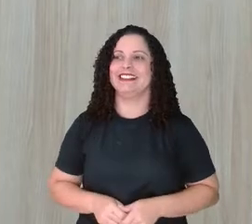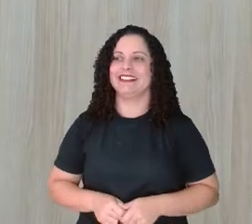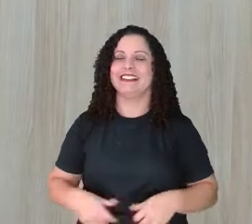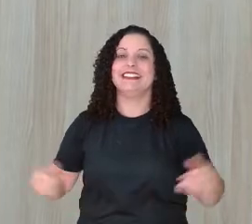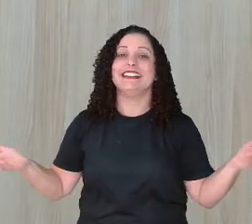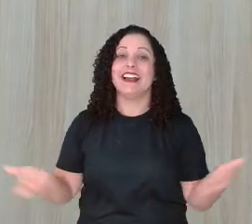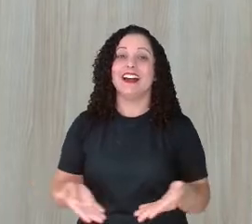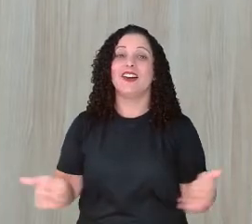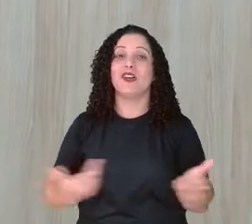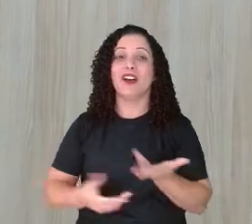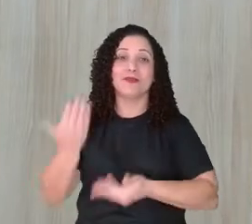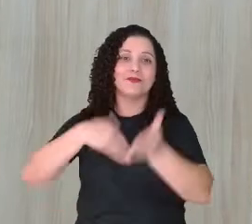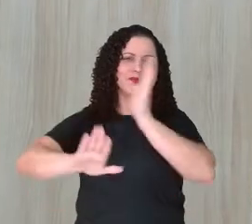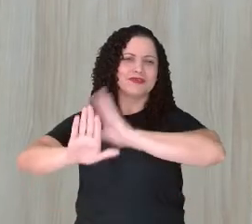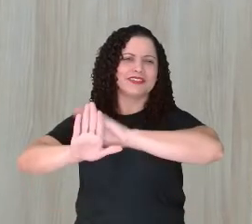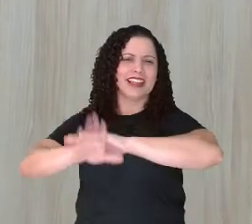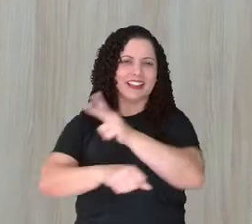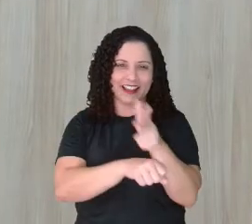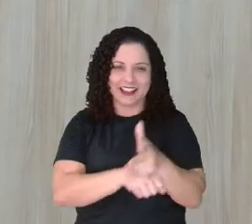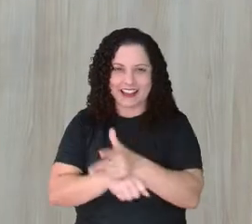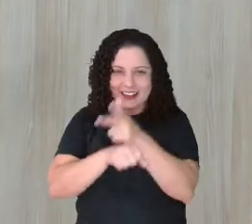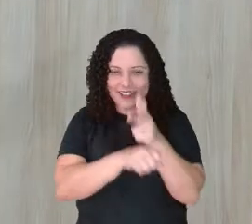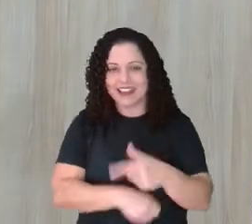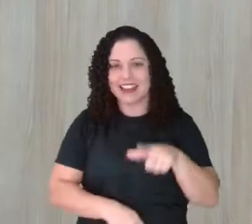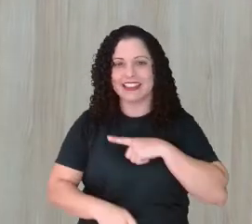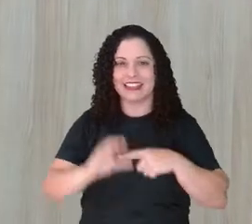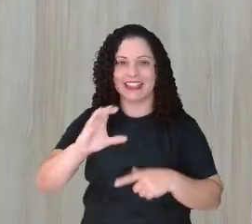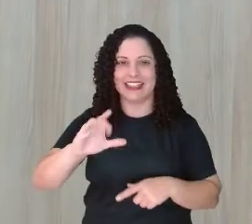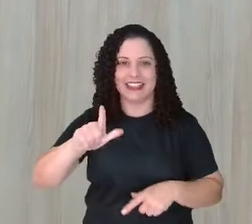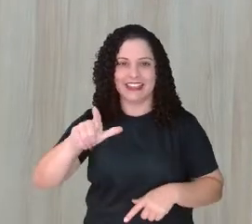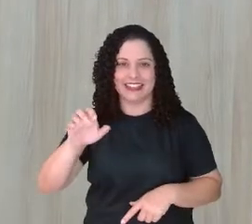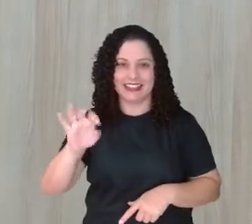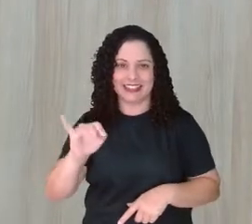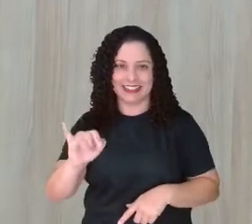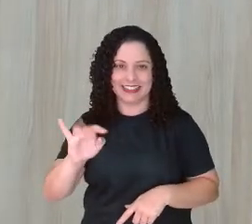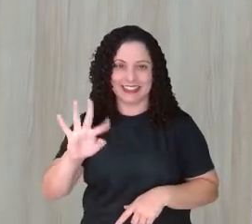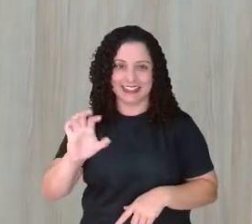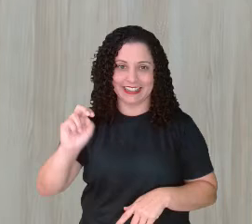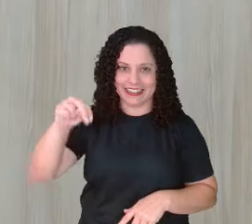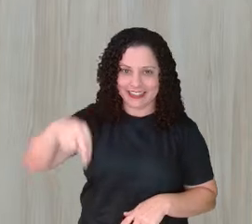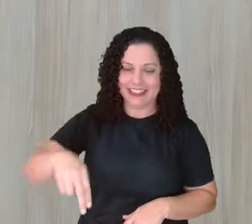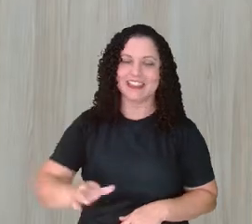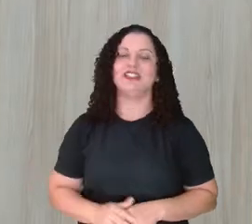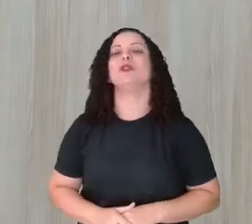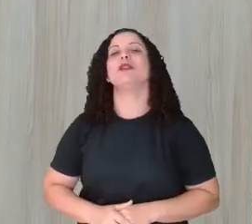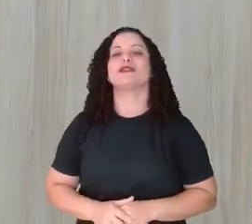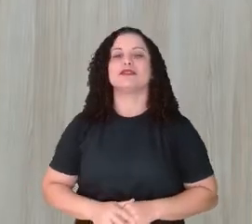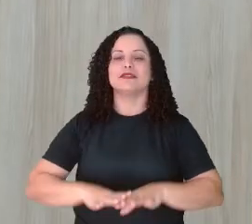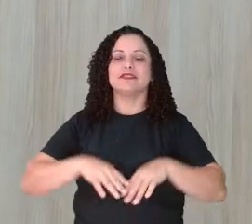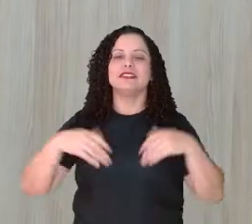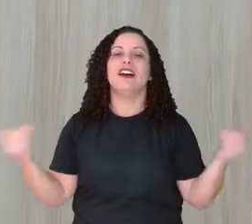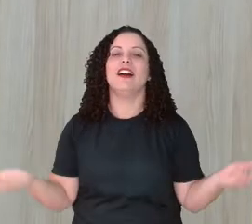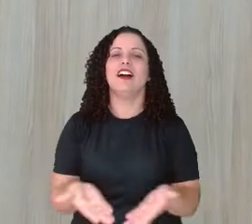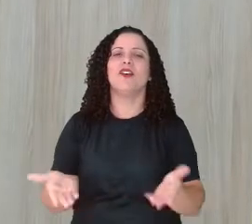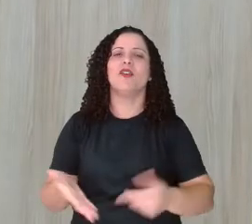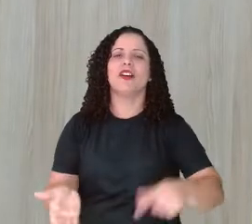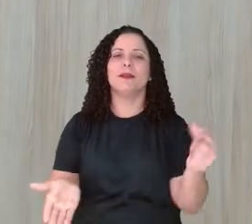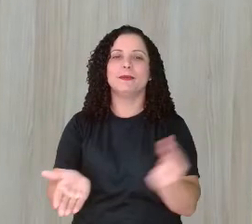Cleiton agora. Muito bem, Cleiton. Cleiton está aqui comandando tudo. Cleiton, e se ele quiser baixar